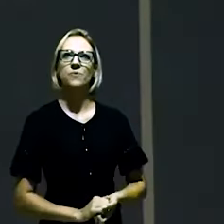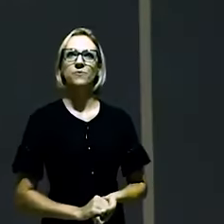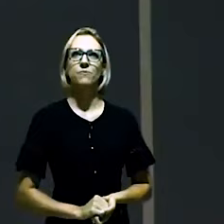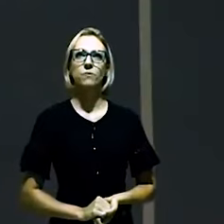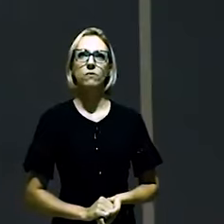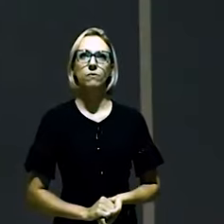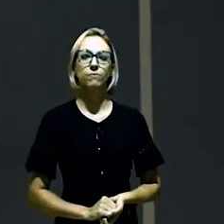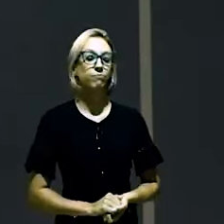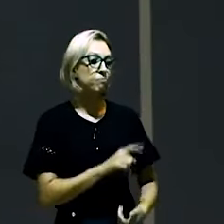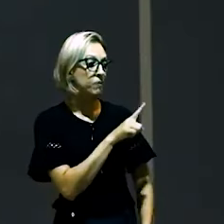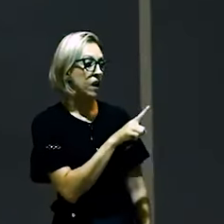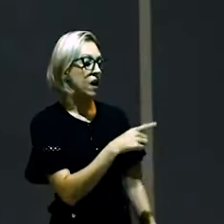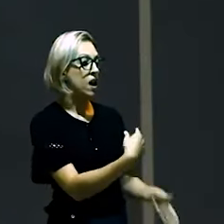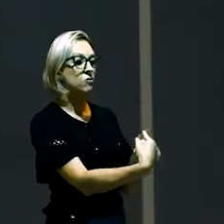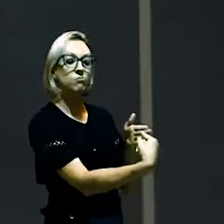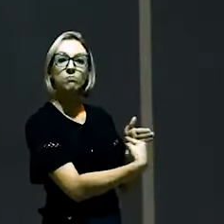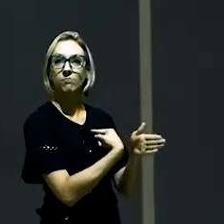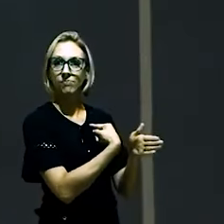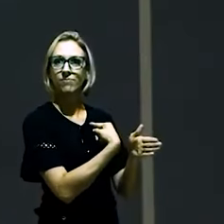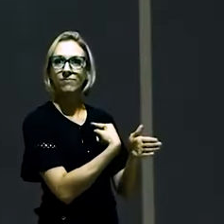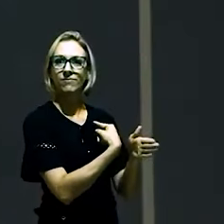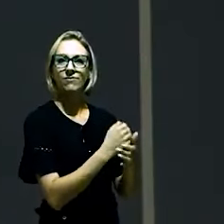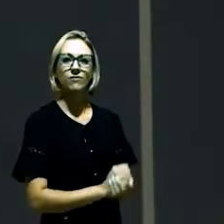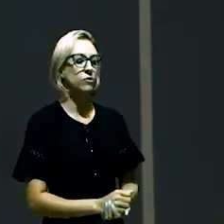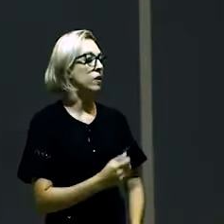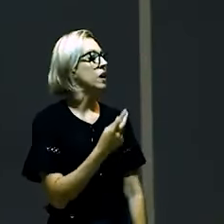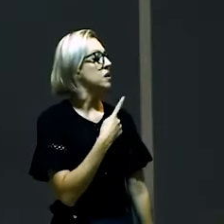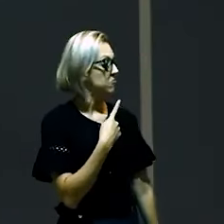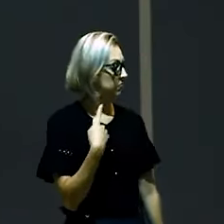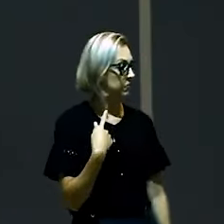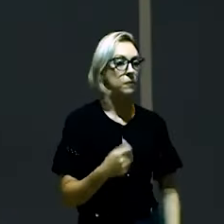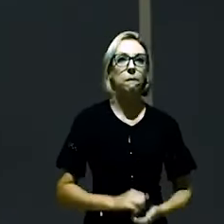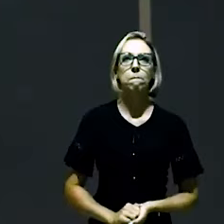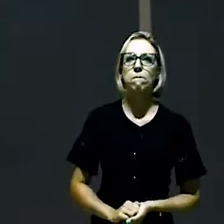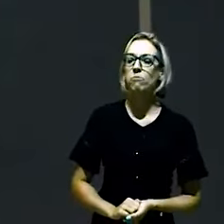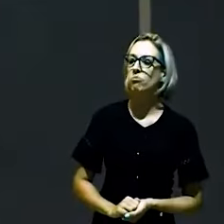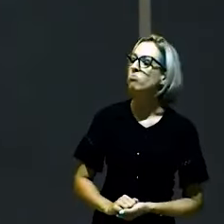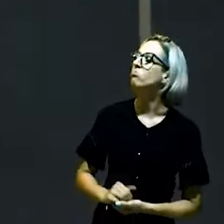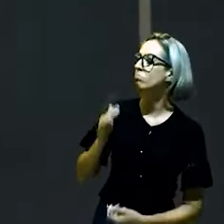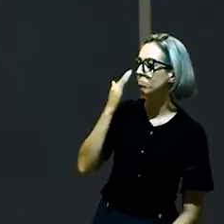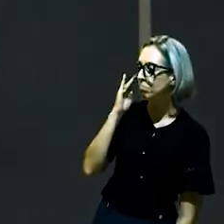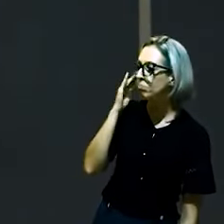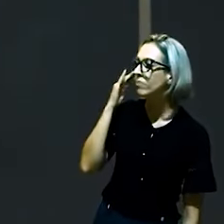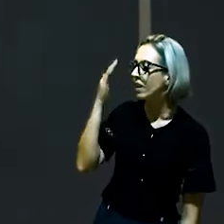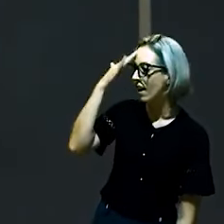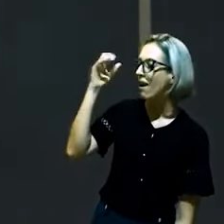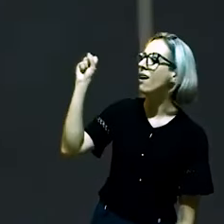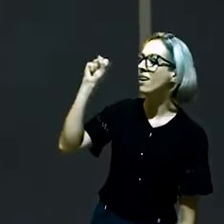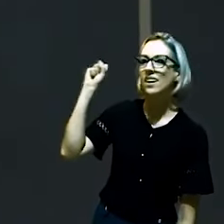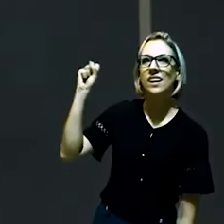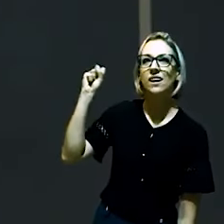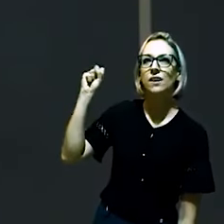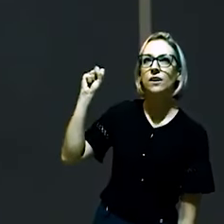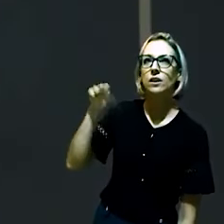e essa pessoa me fez a seguinte pergunta: pastor, entendi, Salomão foi para o